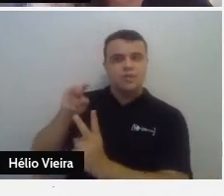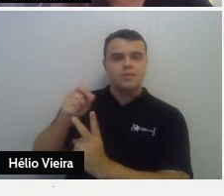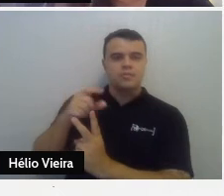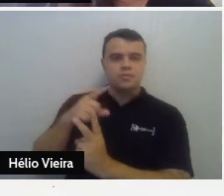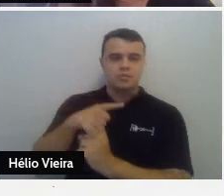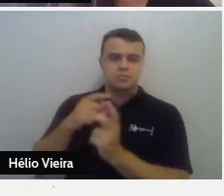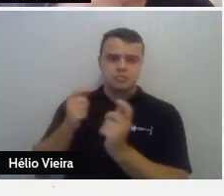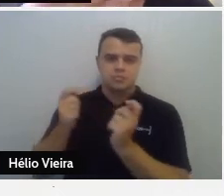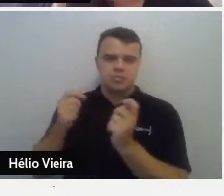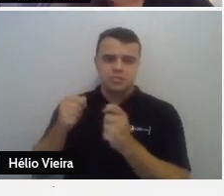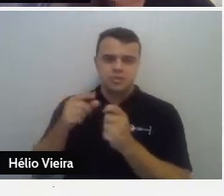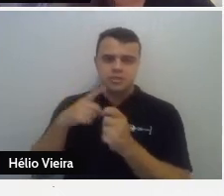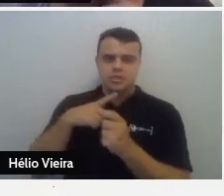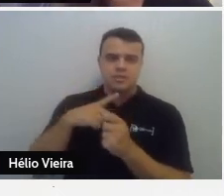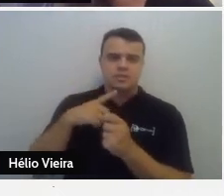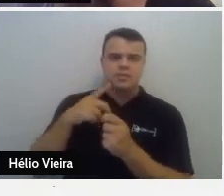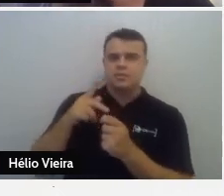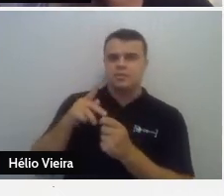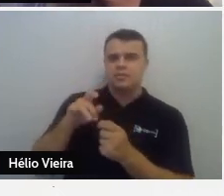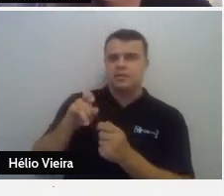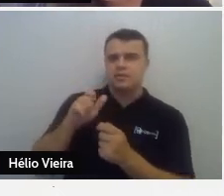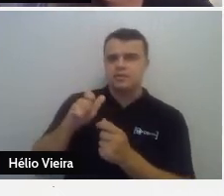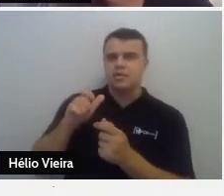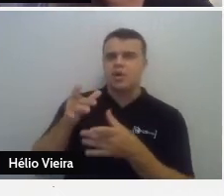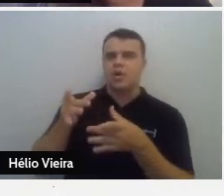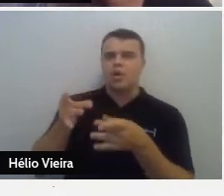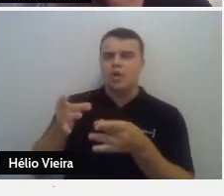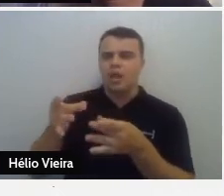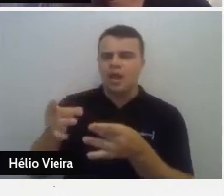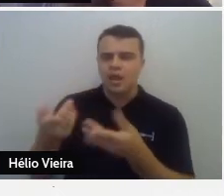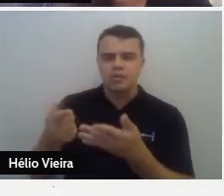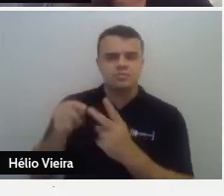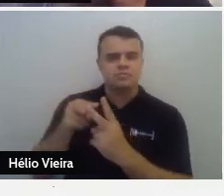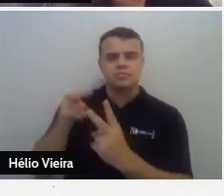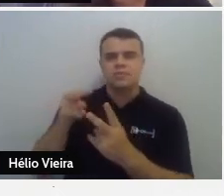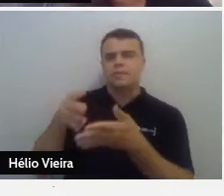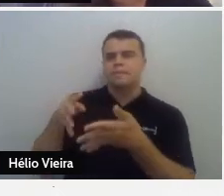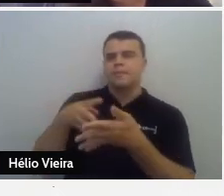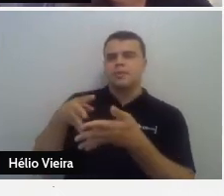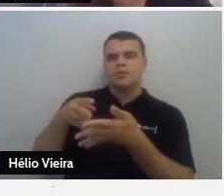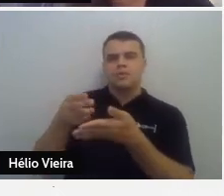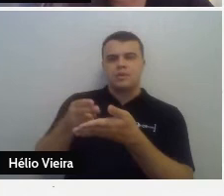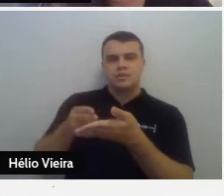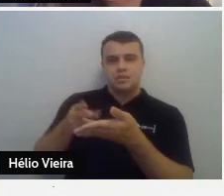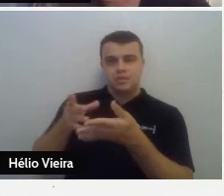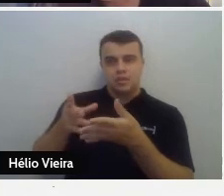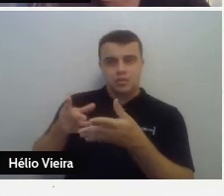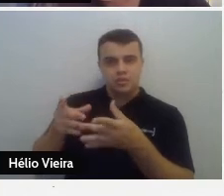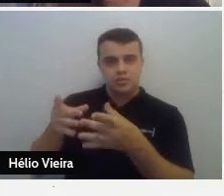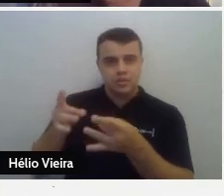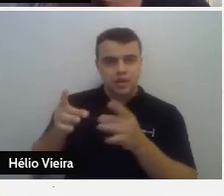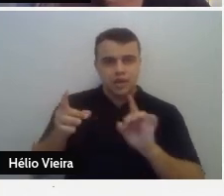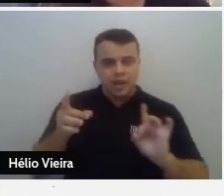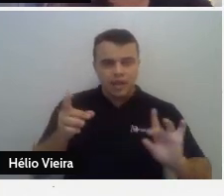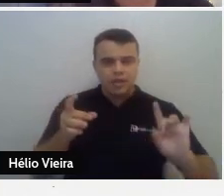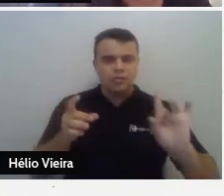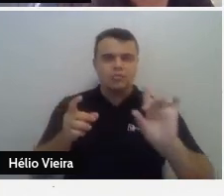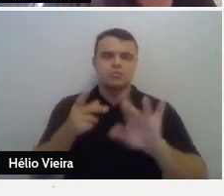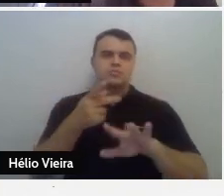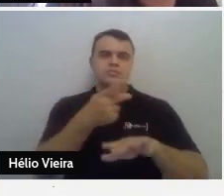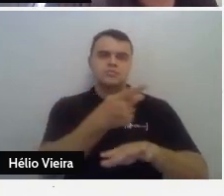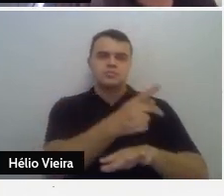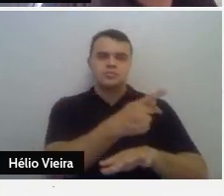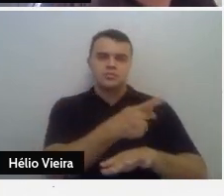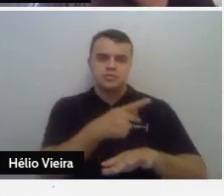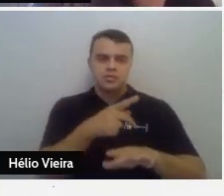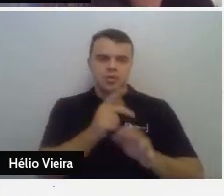Pode ser pixel art, colagem digital, uma pintura, um desenho digital. Então, cada um vai criar o seu dentro do